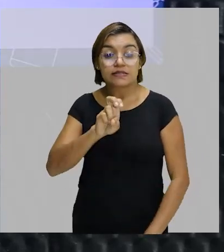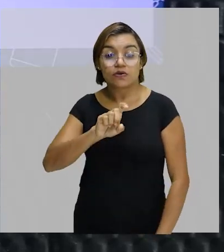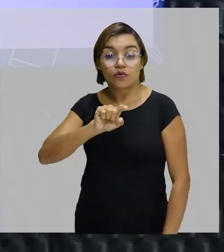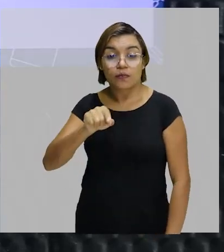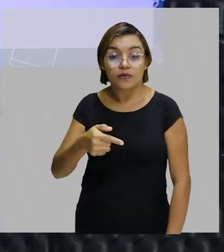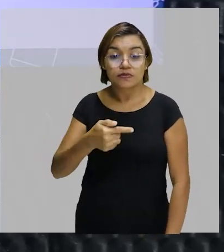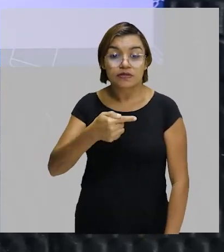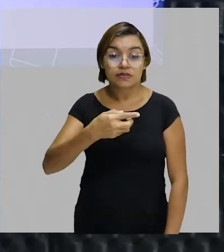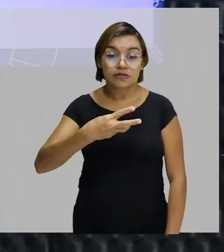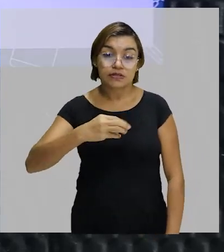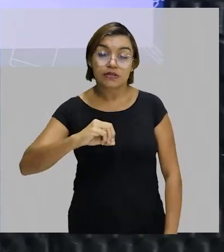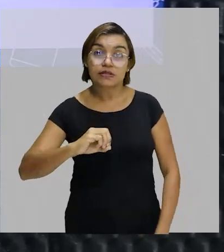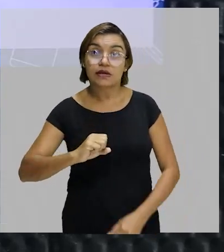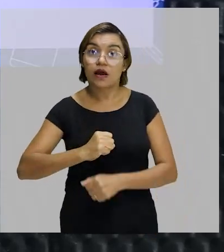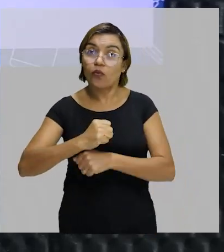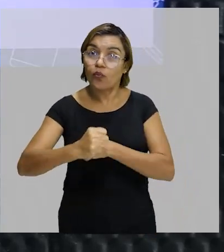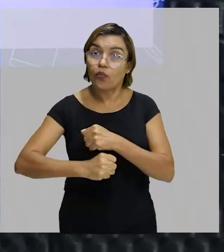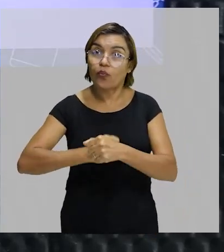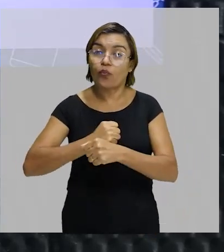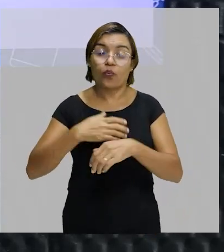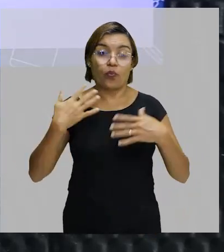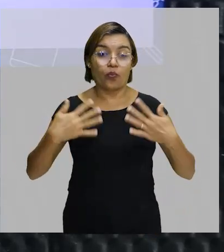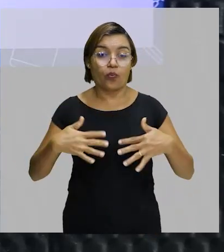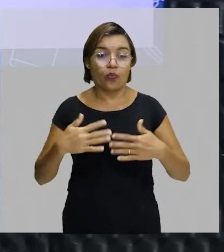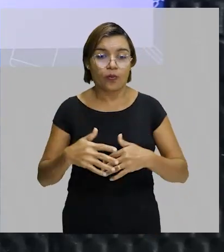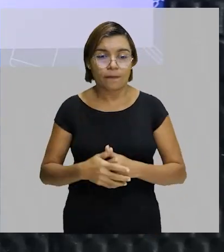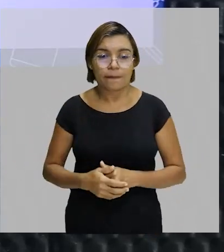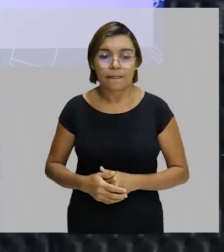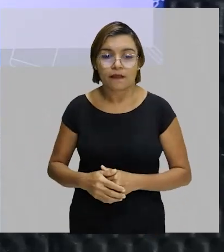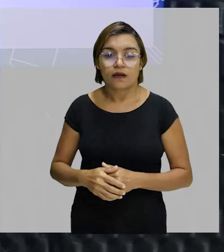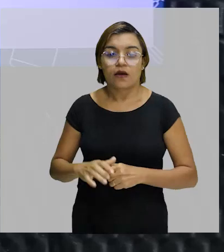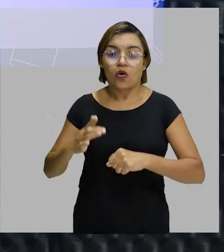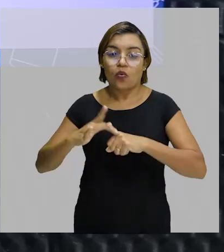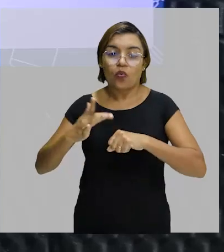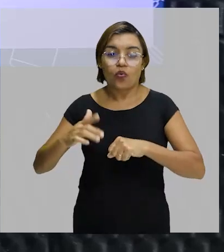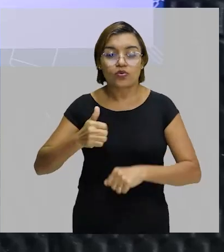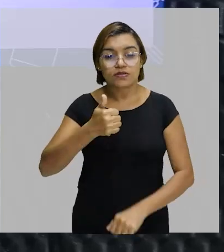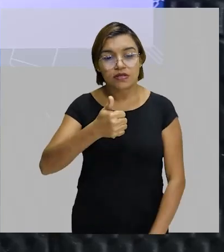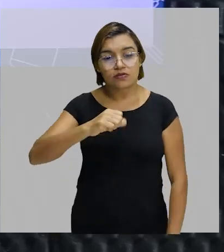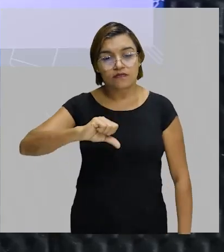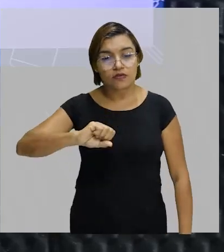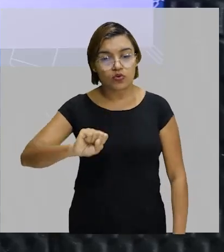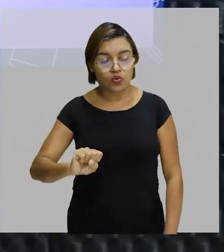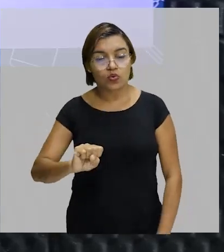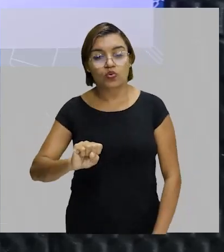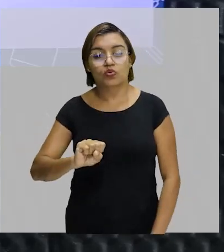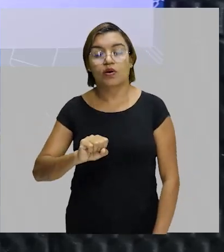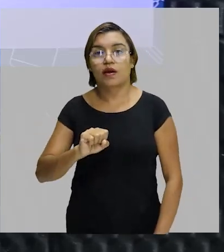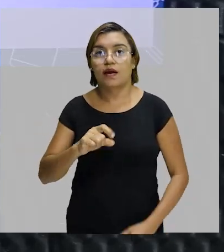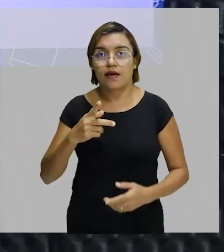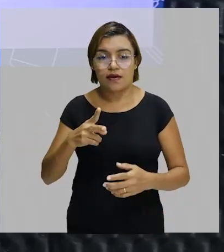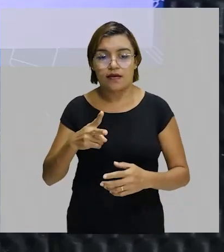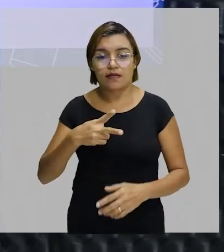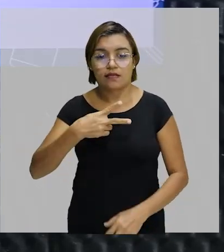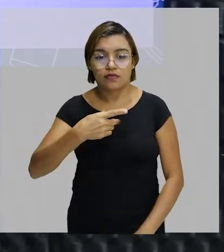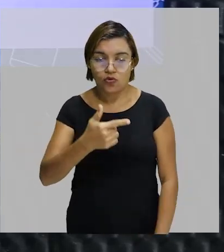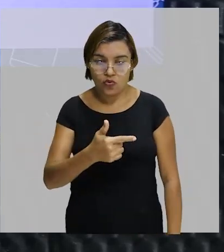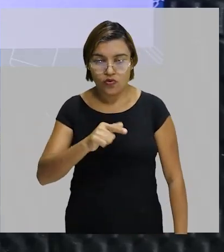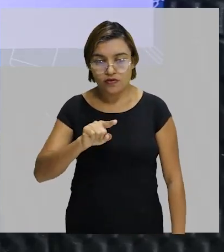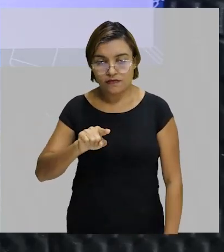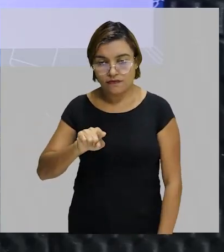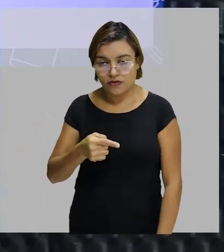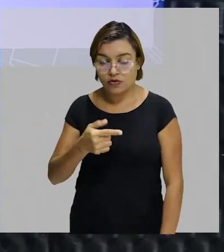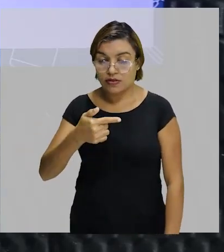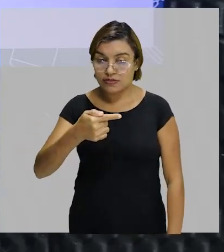5.730 anos. Nossa! O ouro 198, a meia-vida é de 2,7 dias. Já o